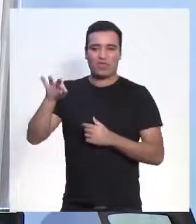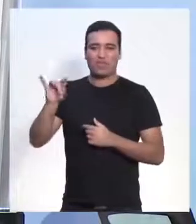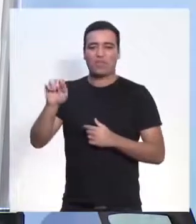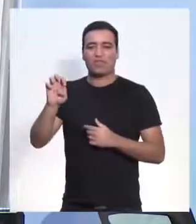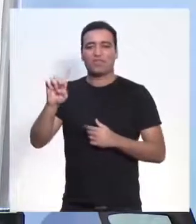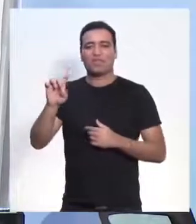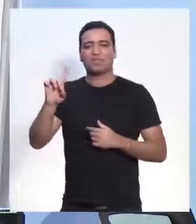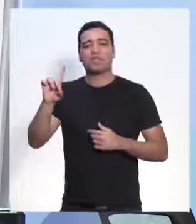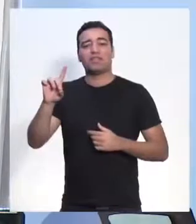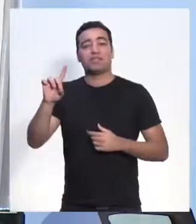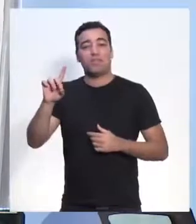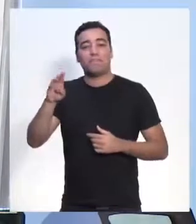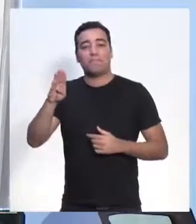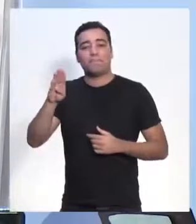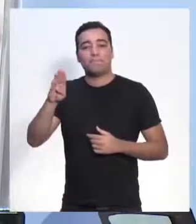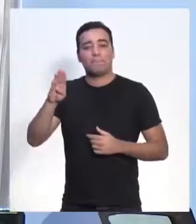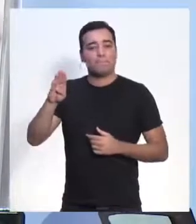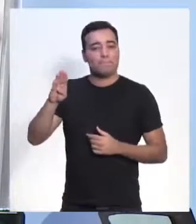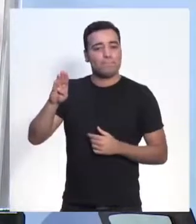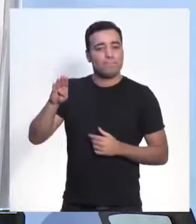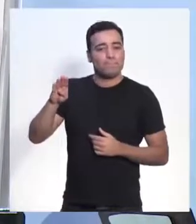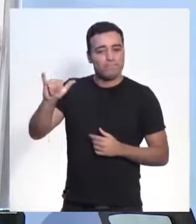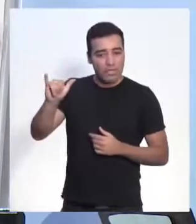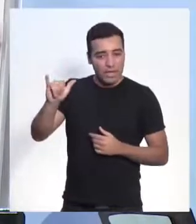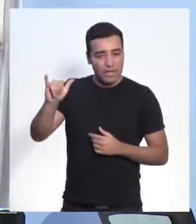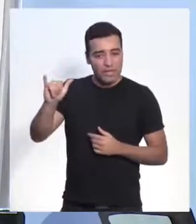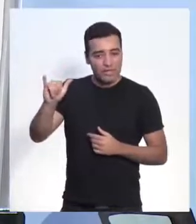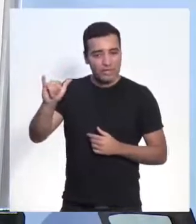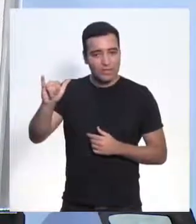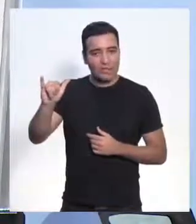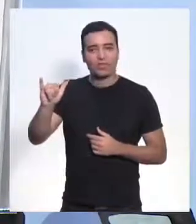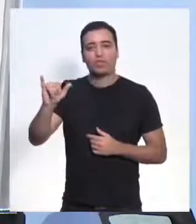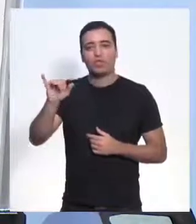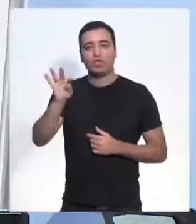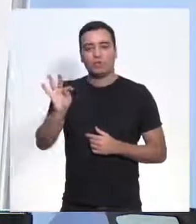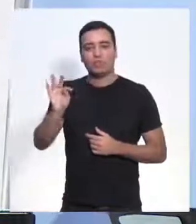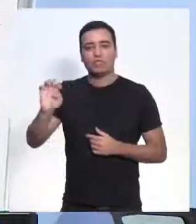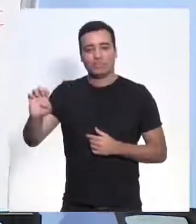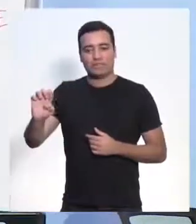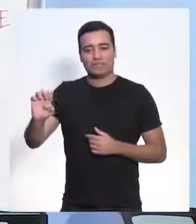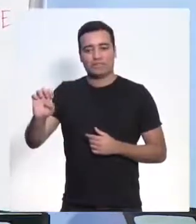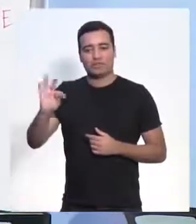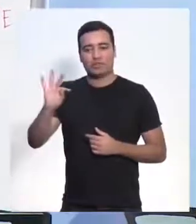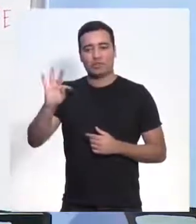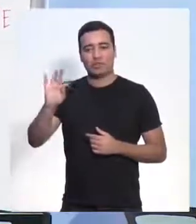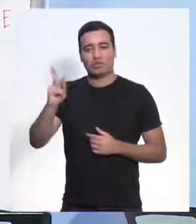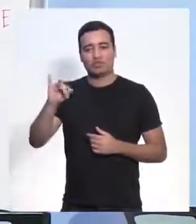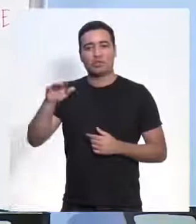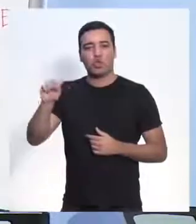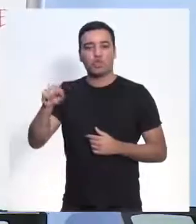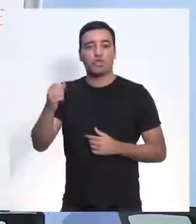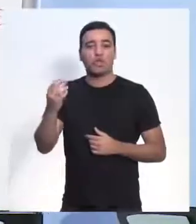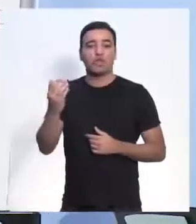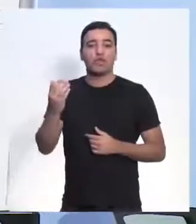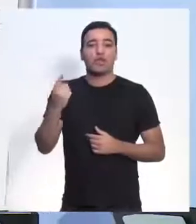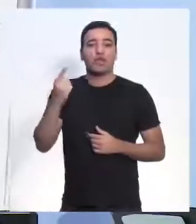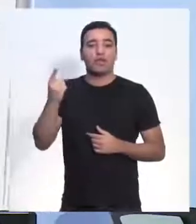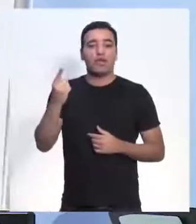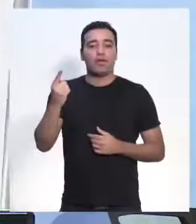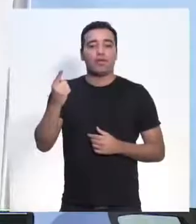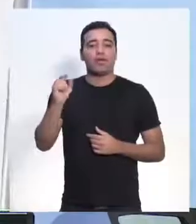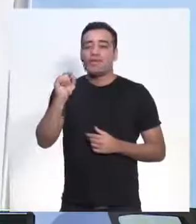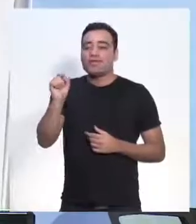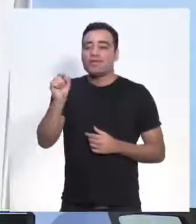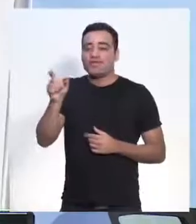Invented by Thomas Edison. Então, o que eu estou fazendo aqui? Eu estou falando, foi inventada. Eu estou priorizando o quê?